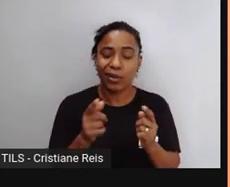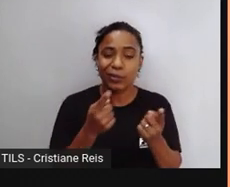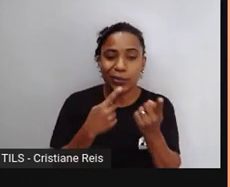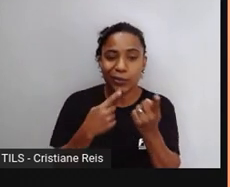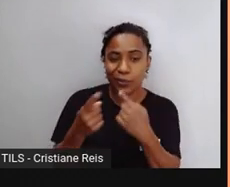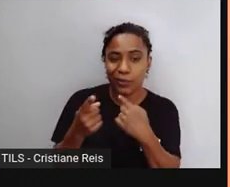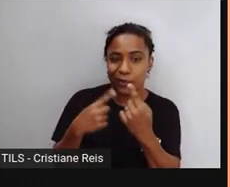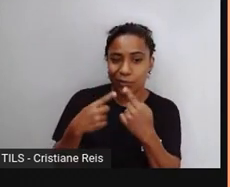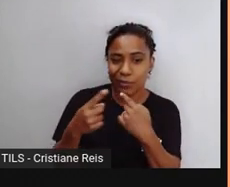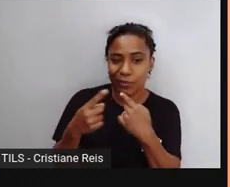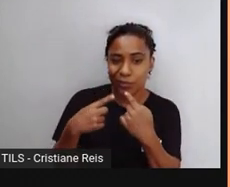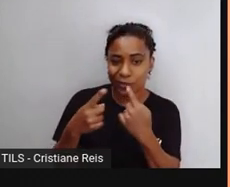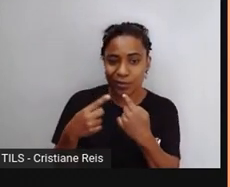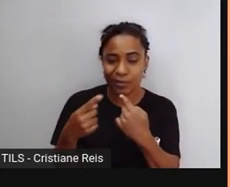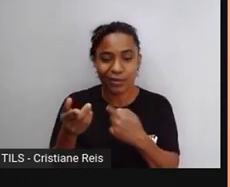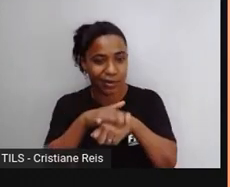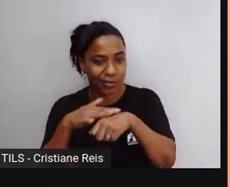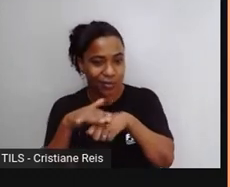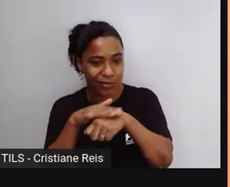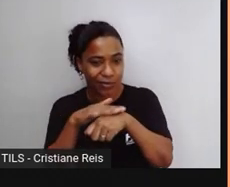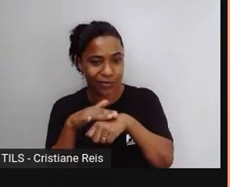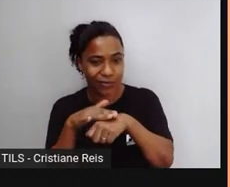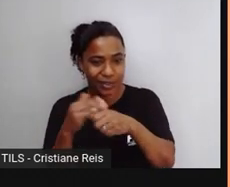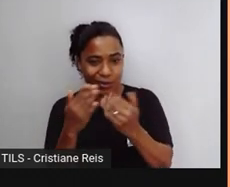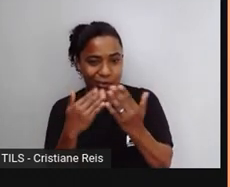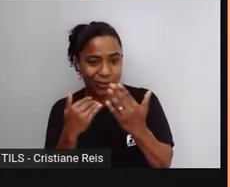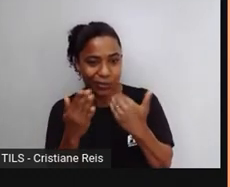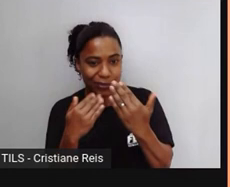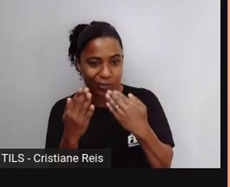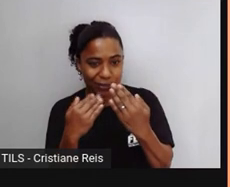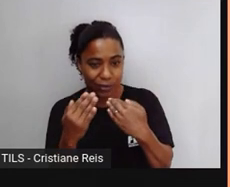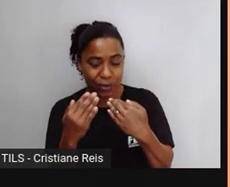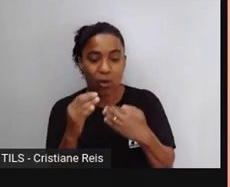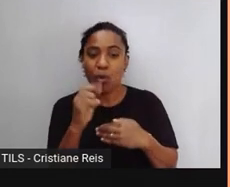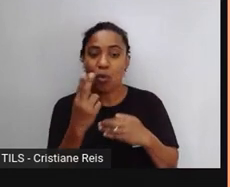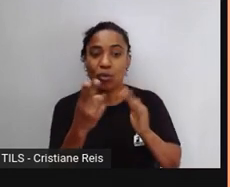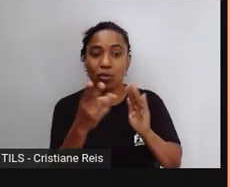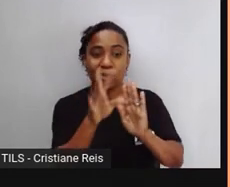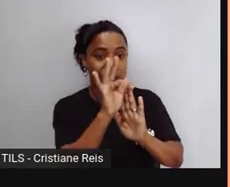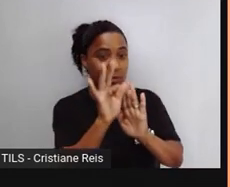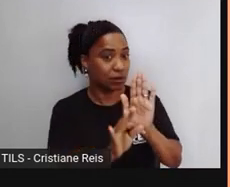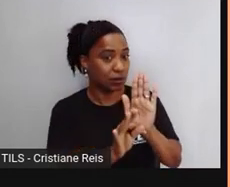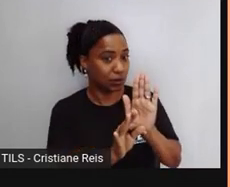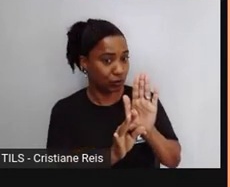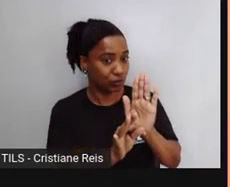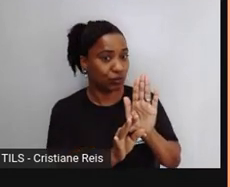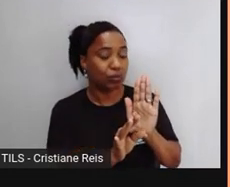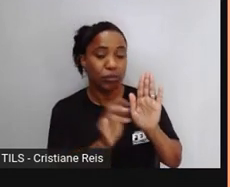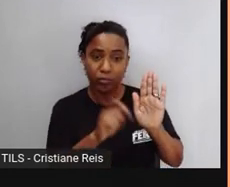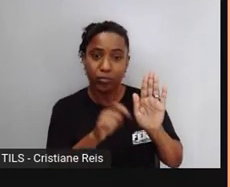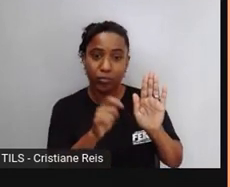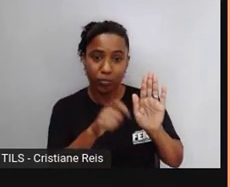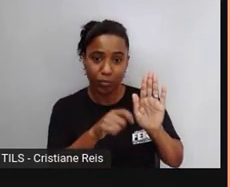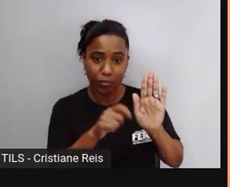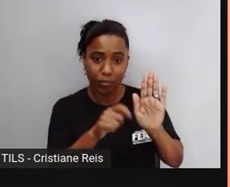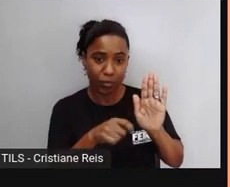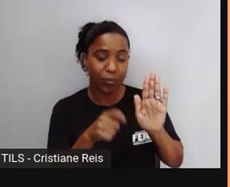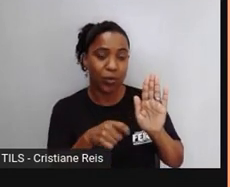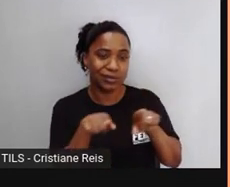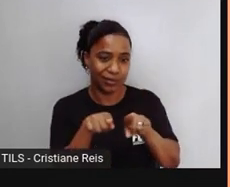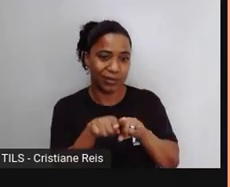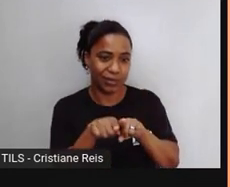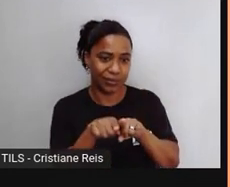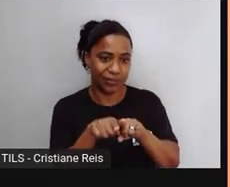conversação informal. Ou se você for escrever um texto também, informalmente.